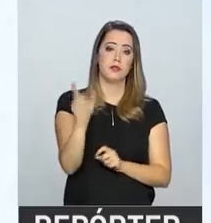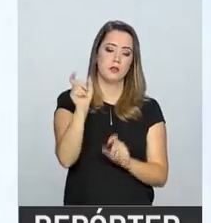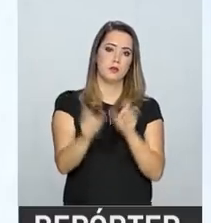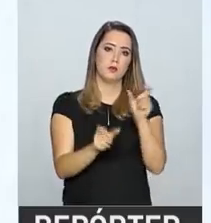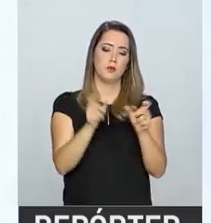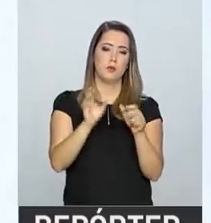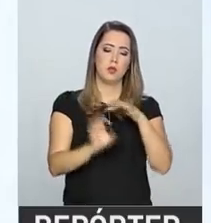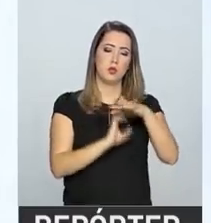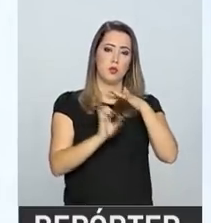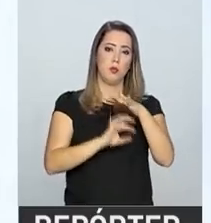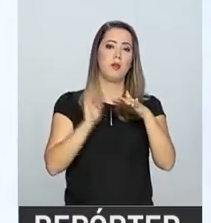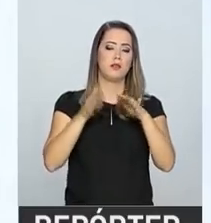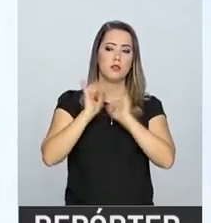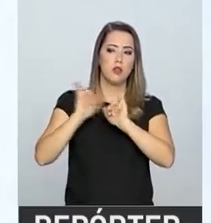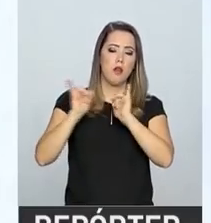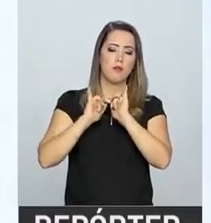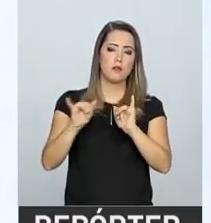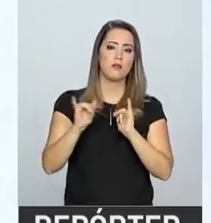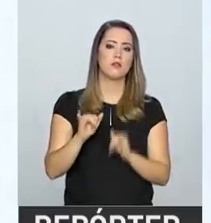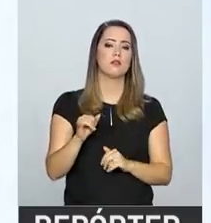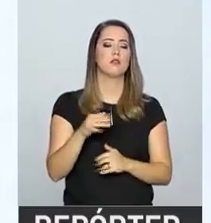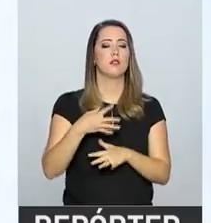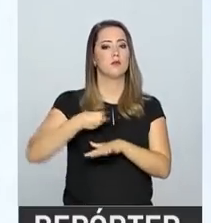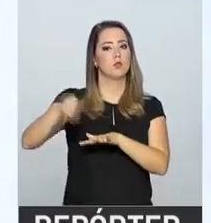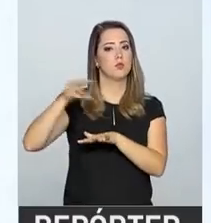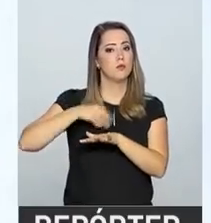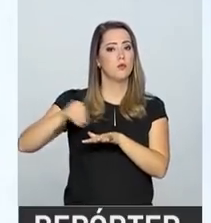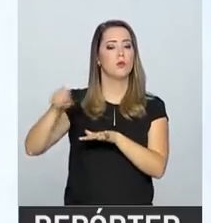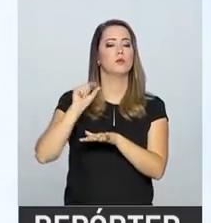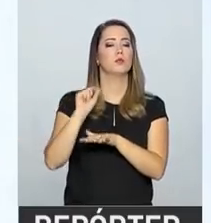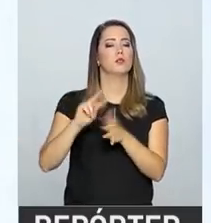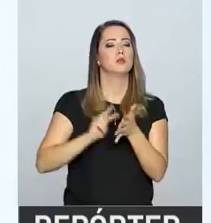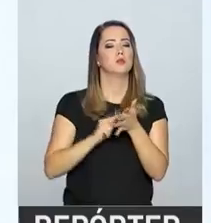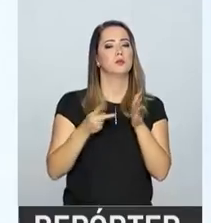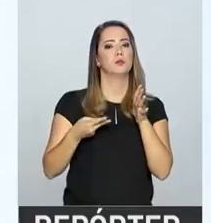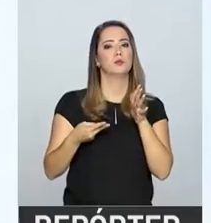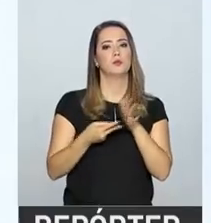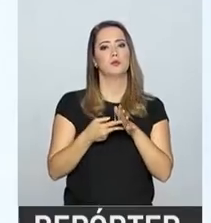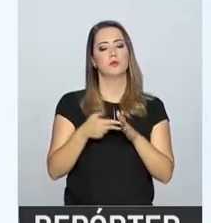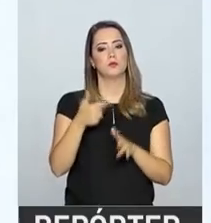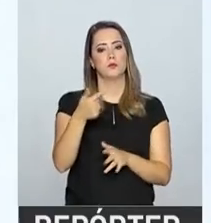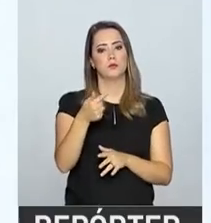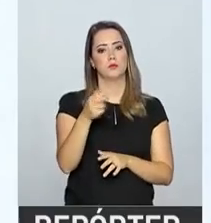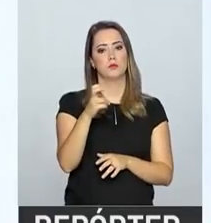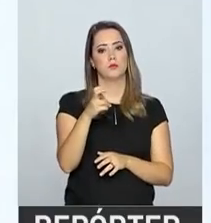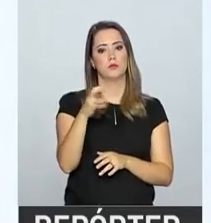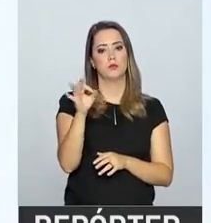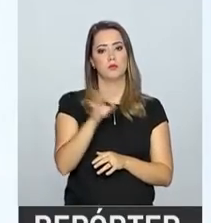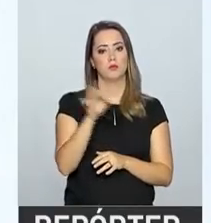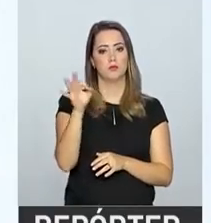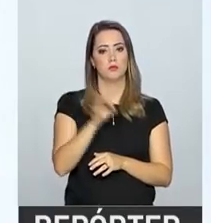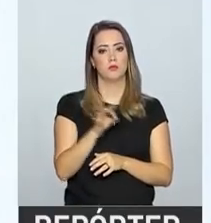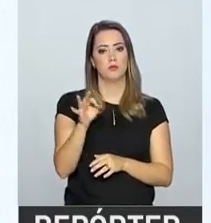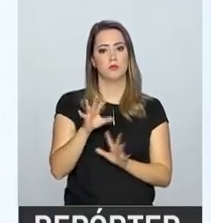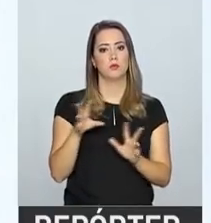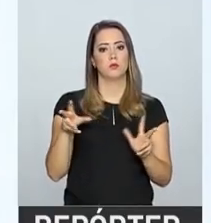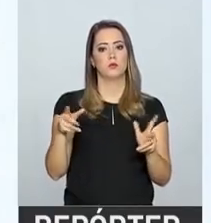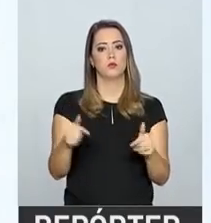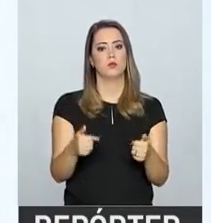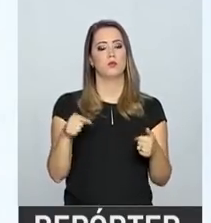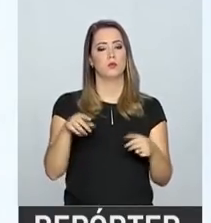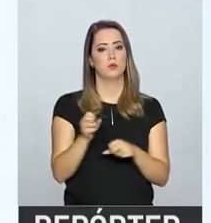já haviam enviado as informações o que corresponde a cerca de 75% do total